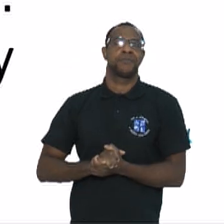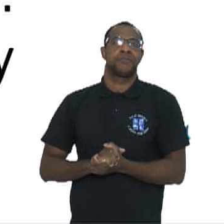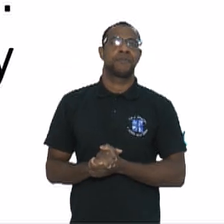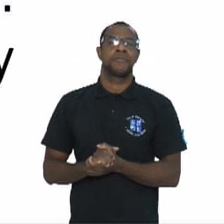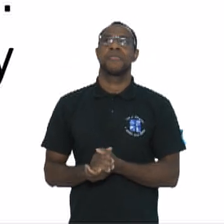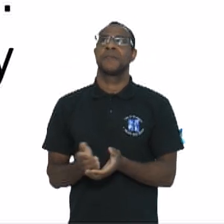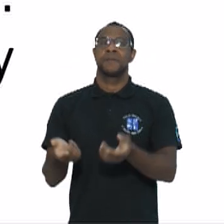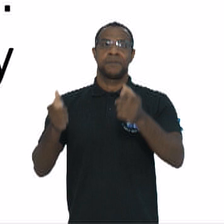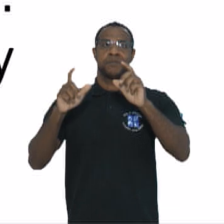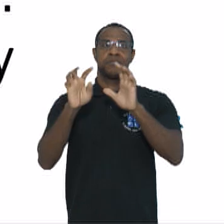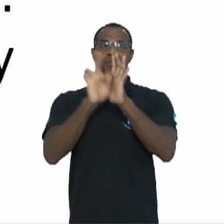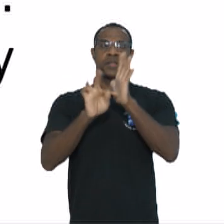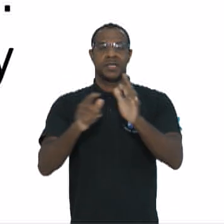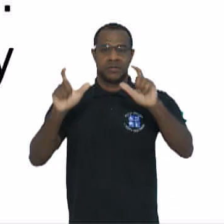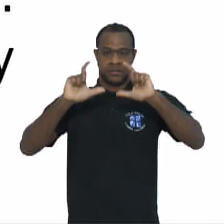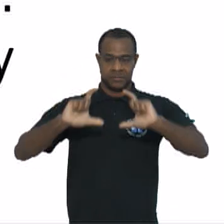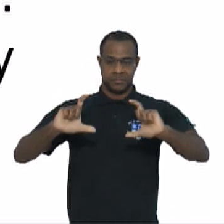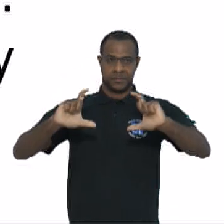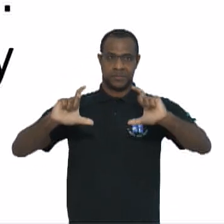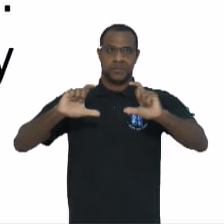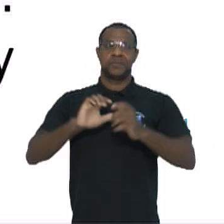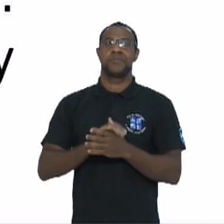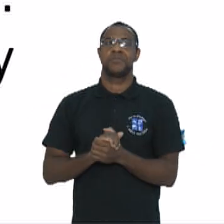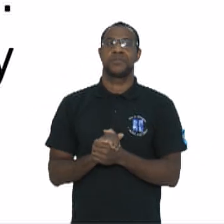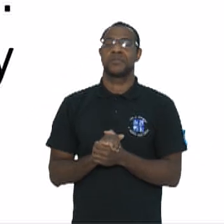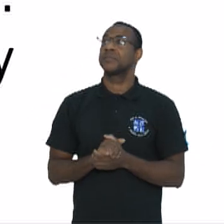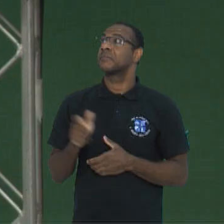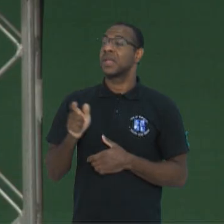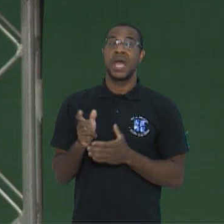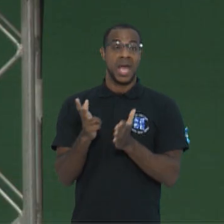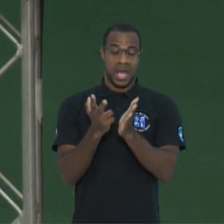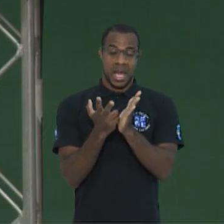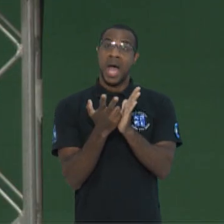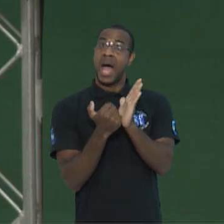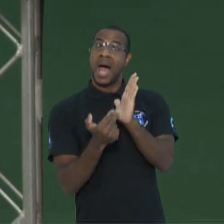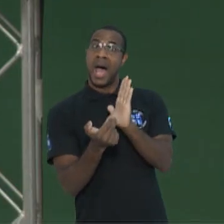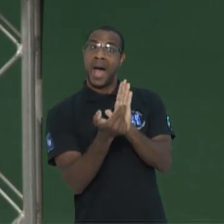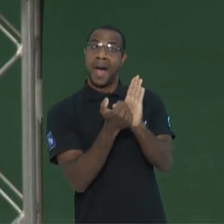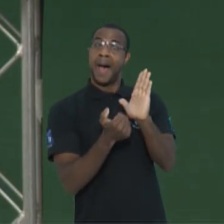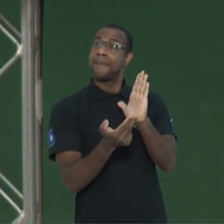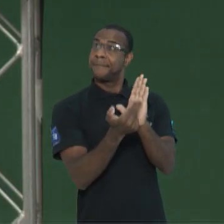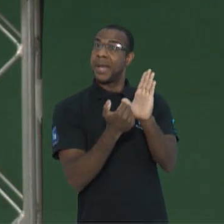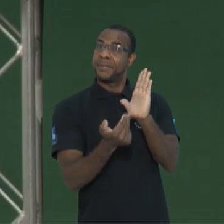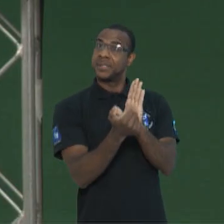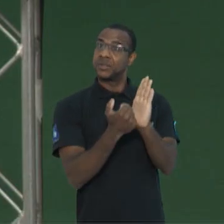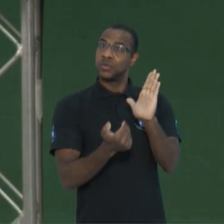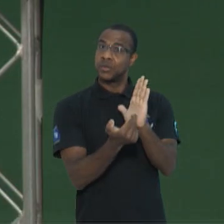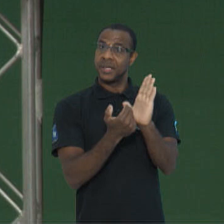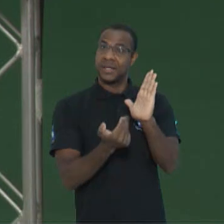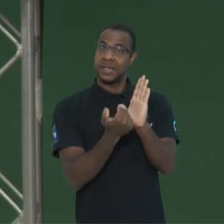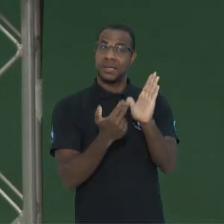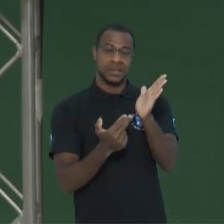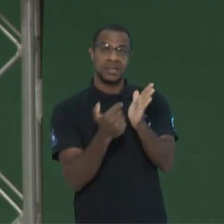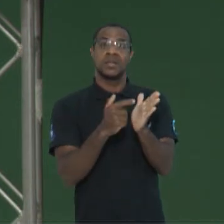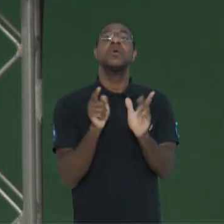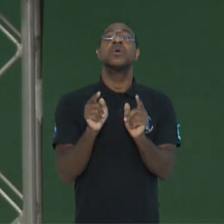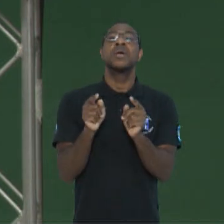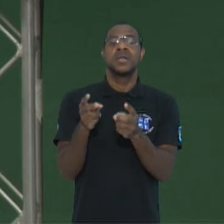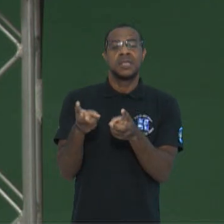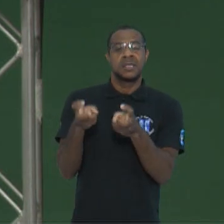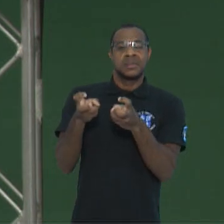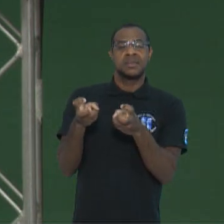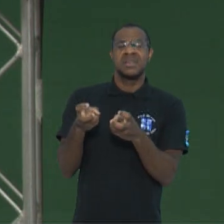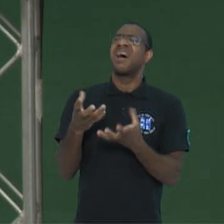us of people from dry places in Brazil. A pintura Os Retirantes, de Cândido Portinari, né,